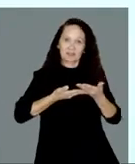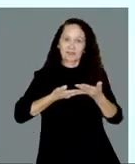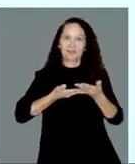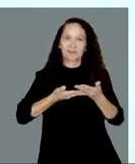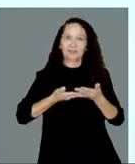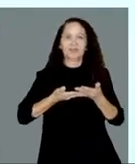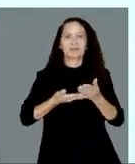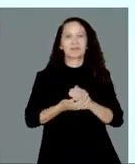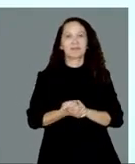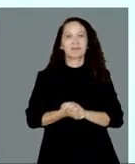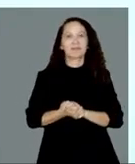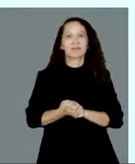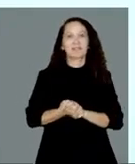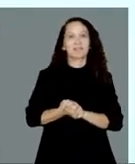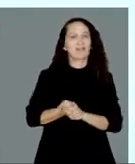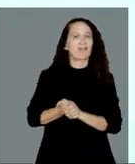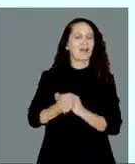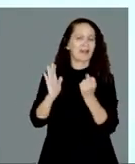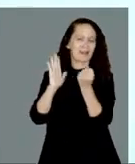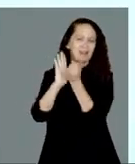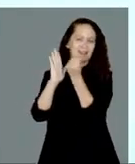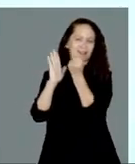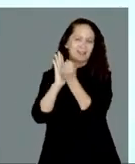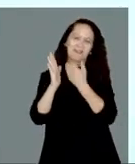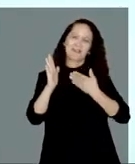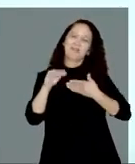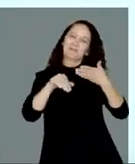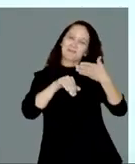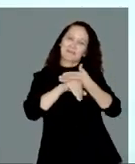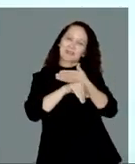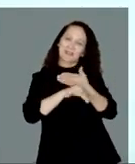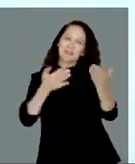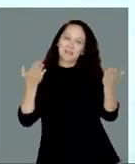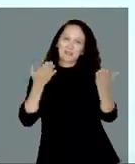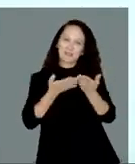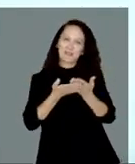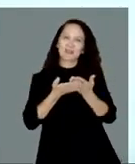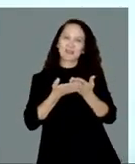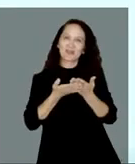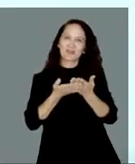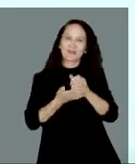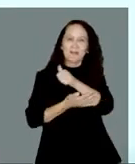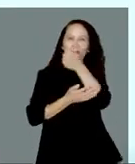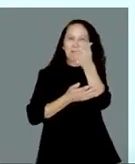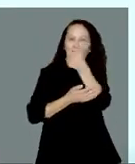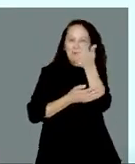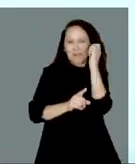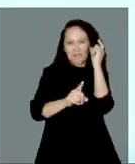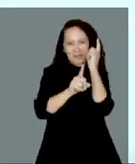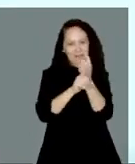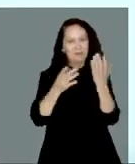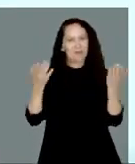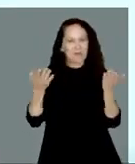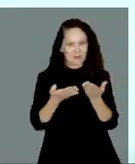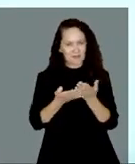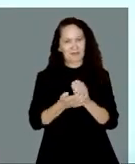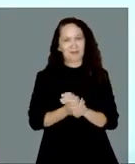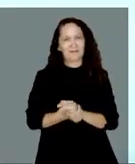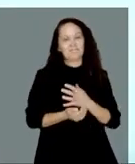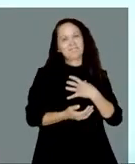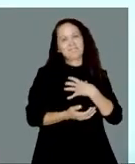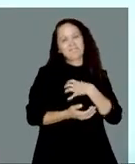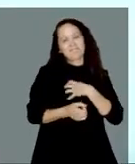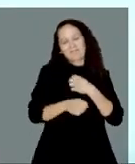República, e isso nos enche de esperança, porque da mesma forma que Marighella nos